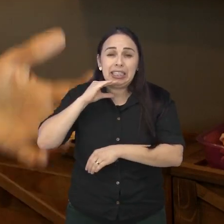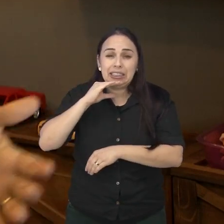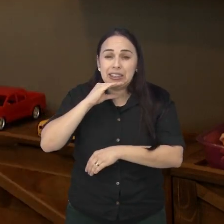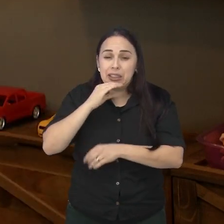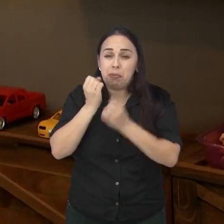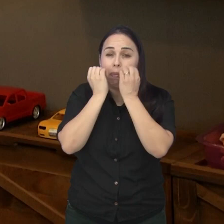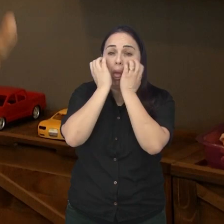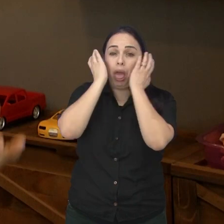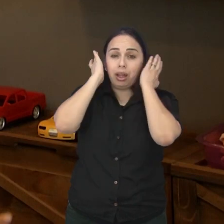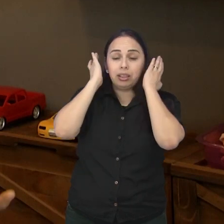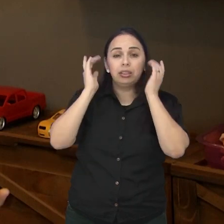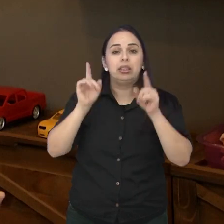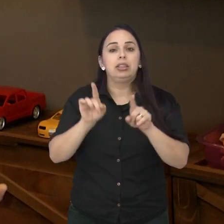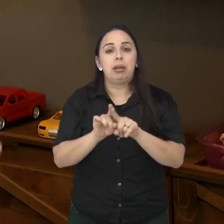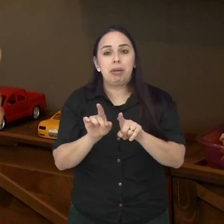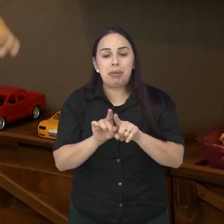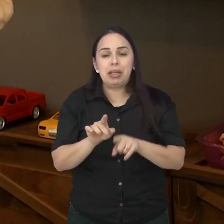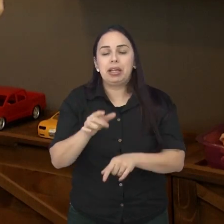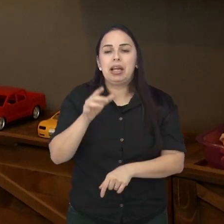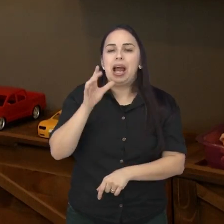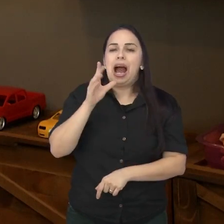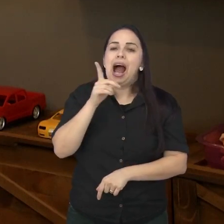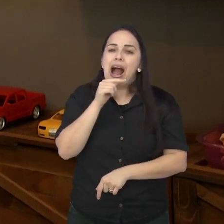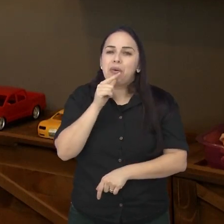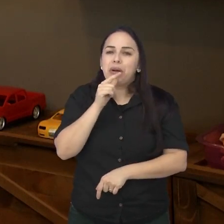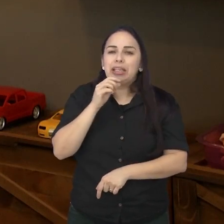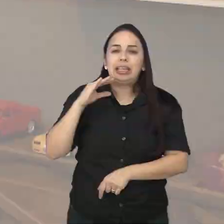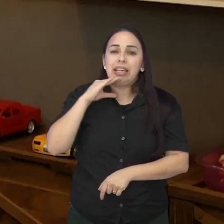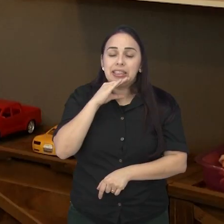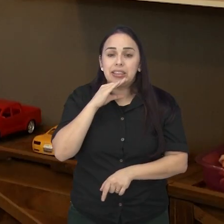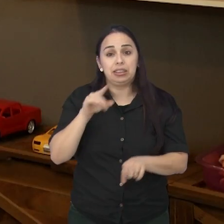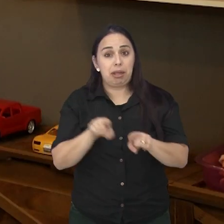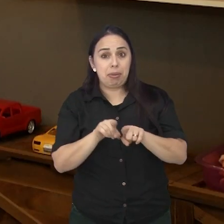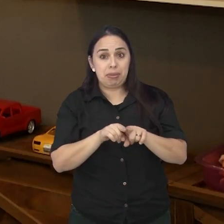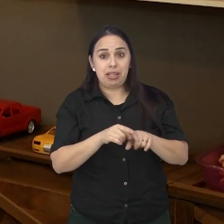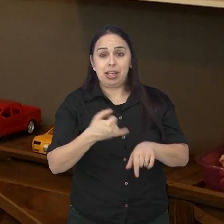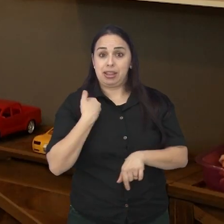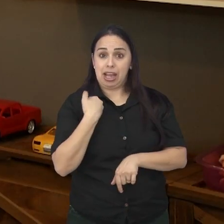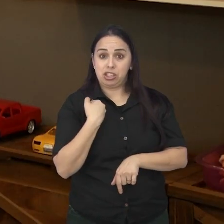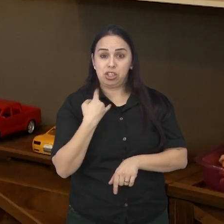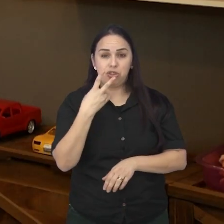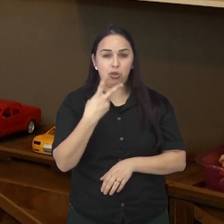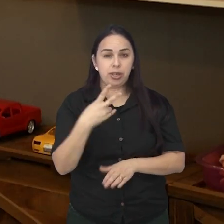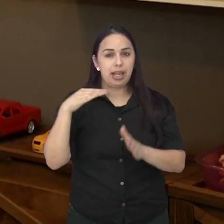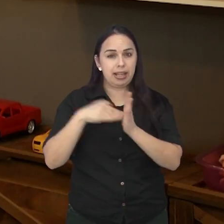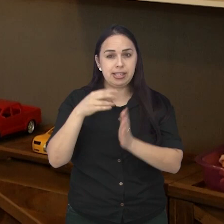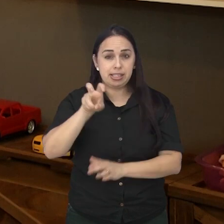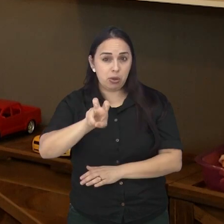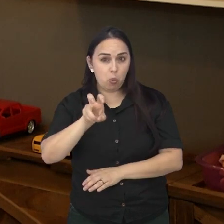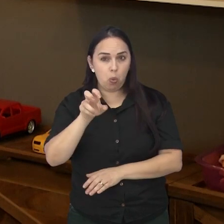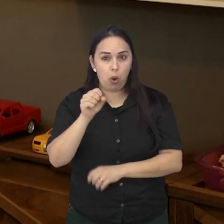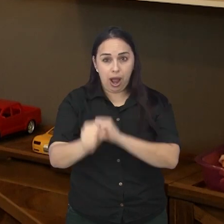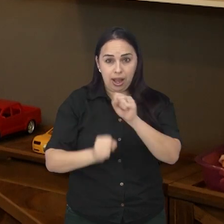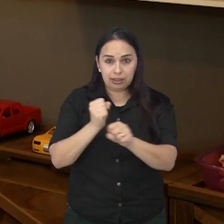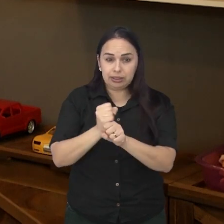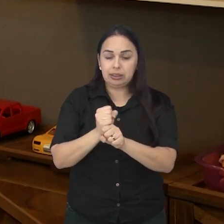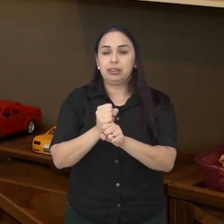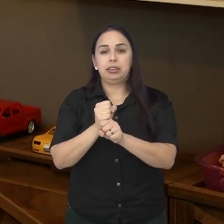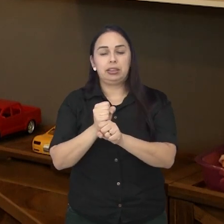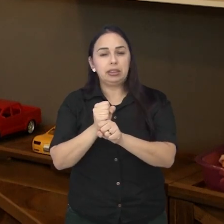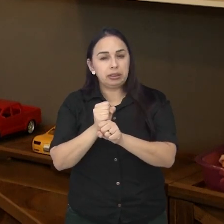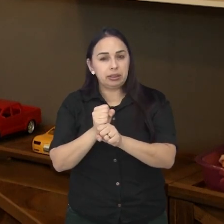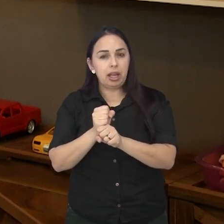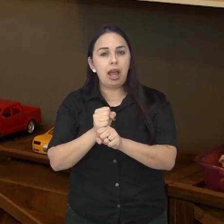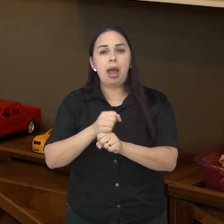criança está em aleitamento misto e a água é muito quente. A faixa etária de 2 a 5 anos, talvez seja